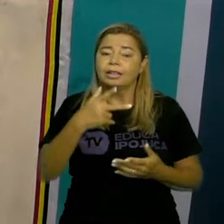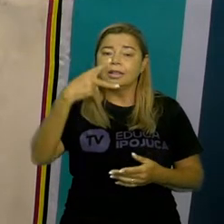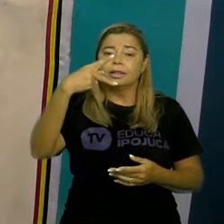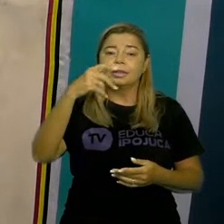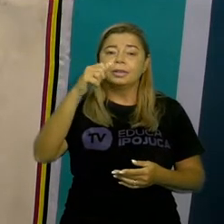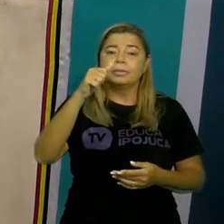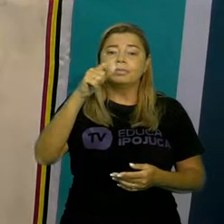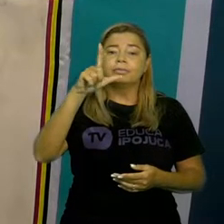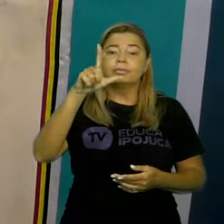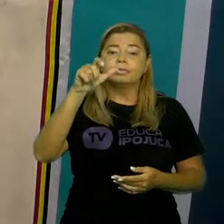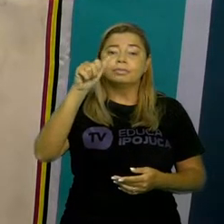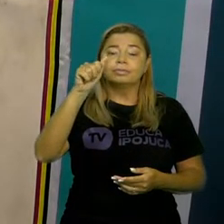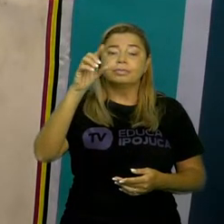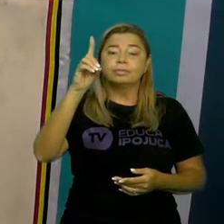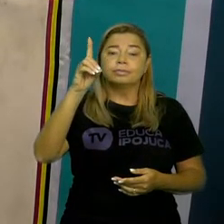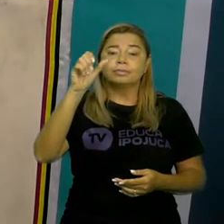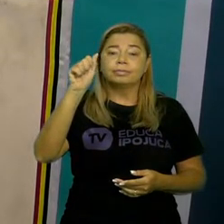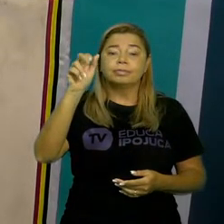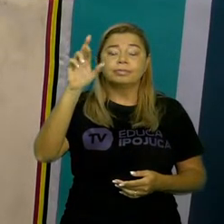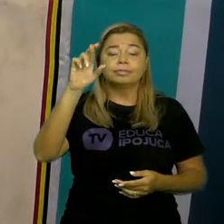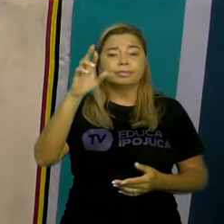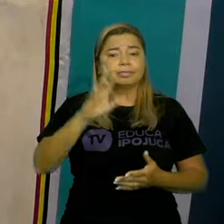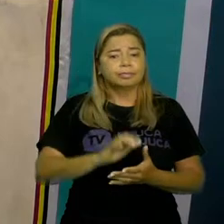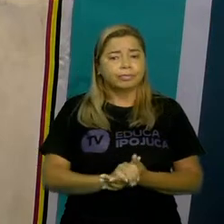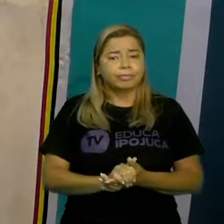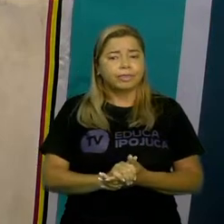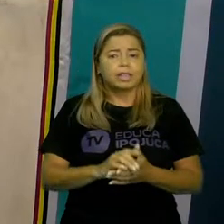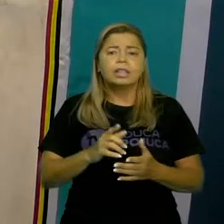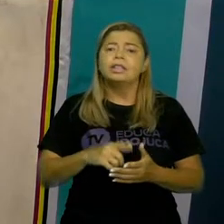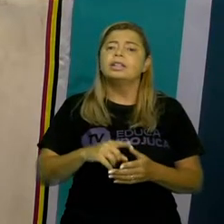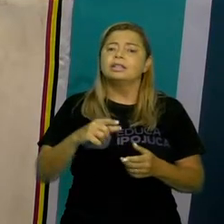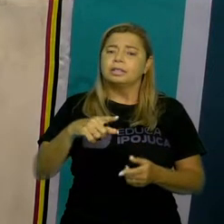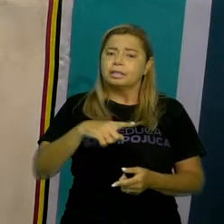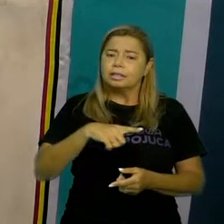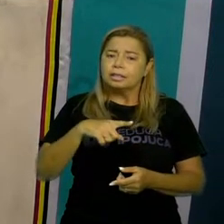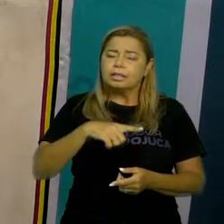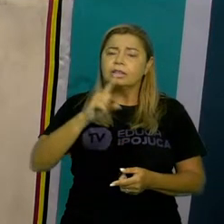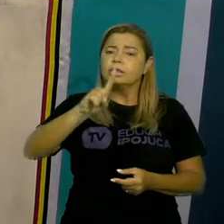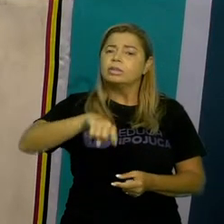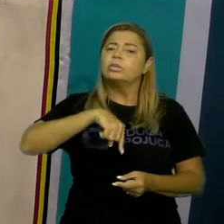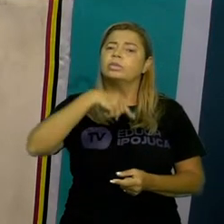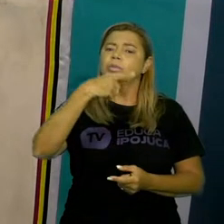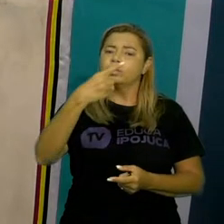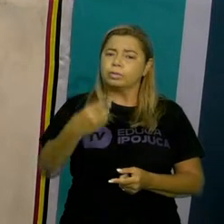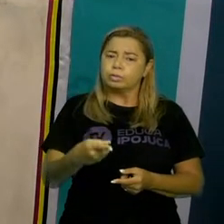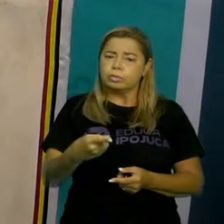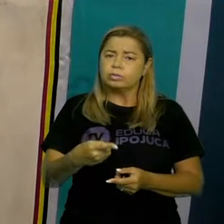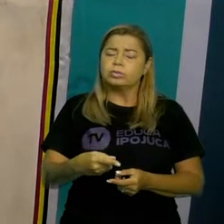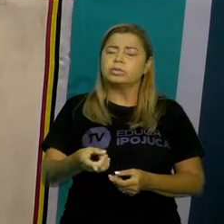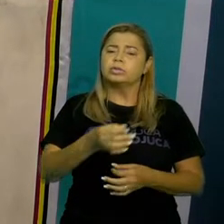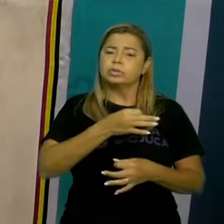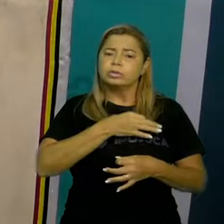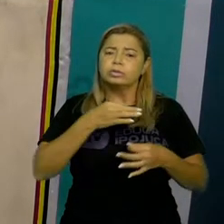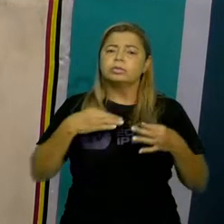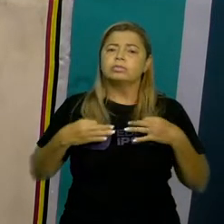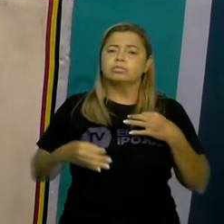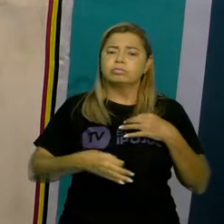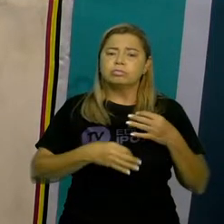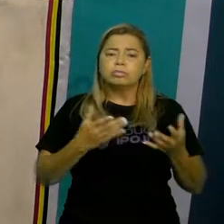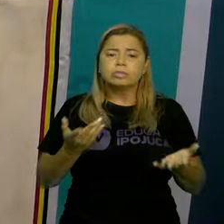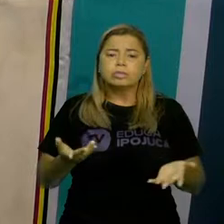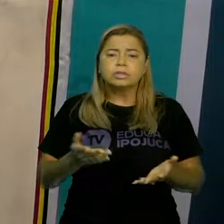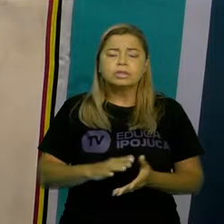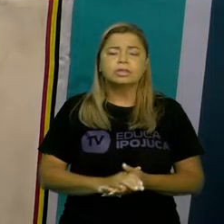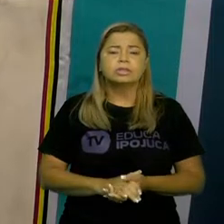paladar, certo? Mas também tem mais um sentido que a gente trabalhou a semana